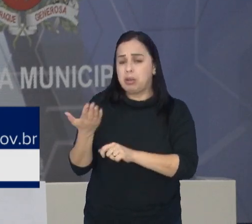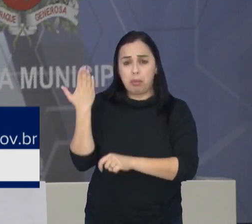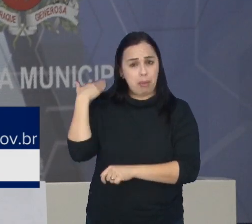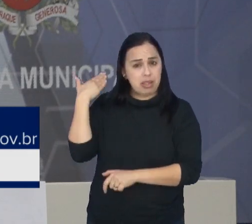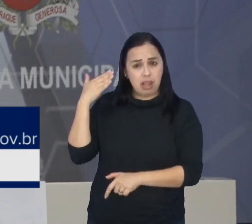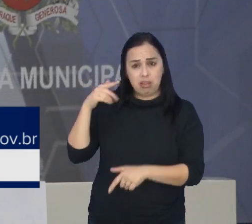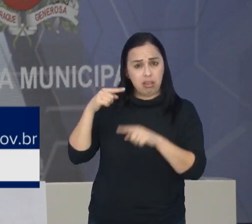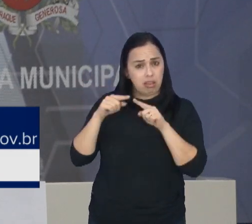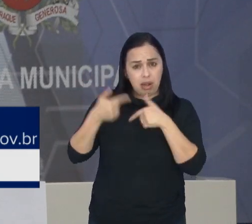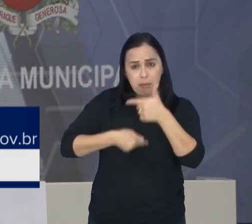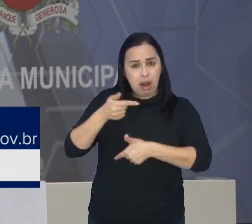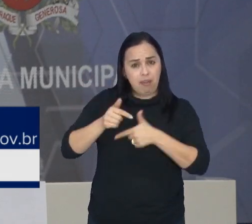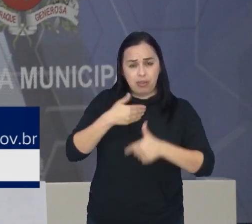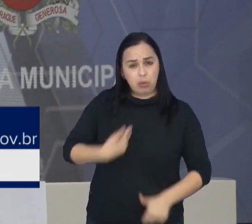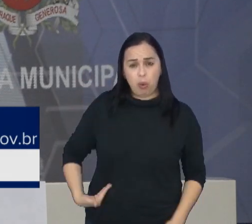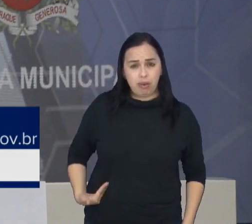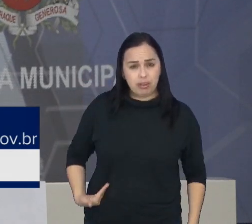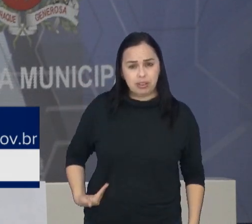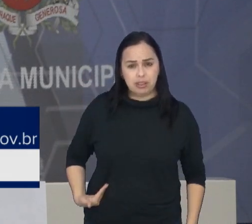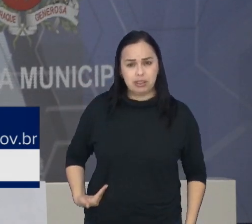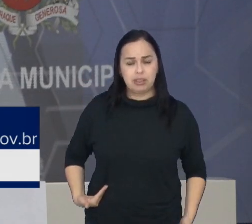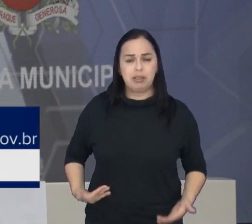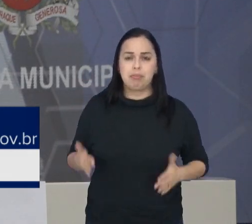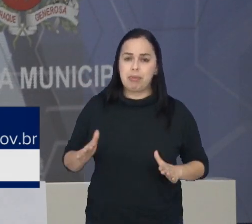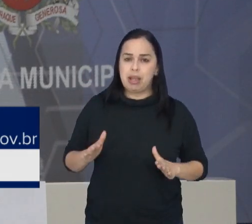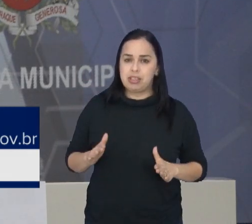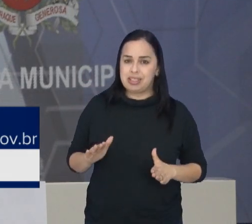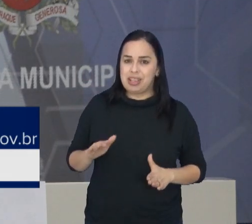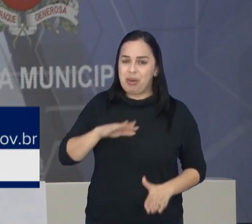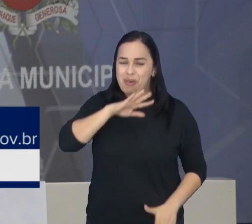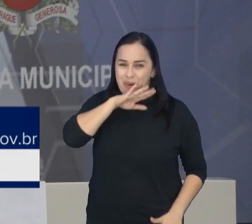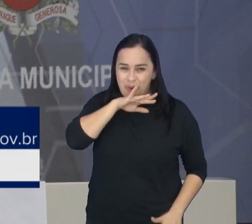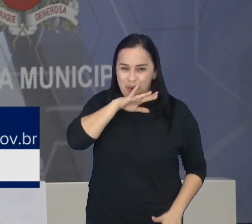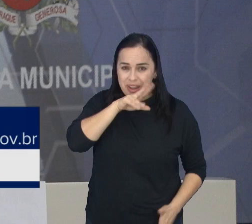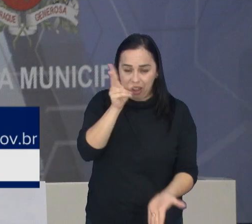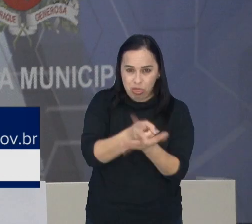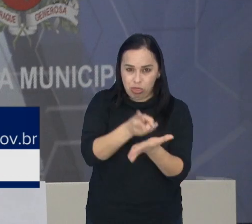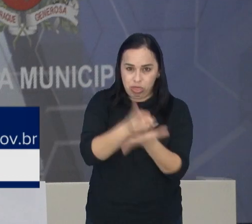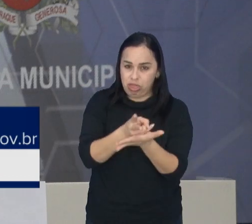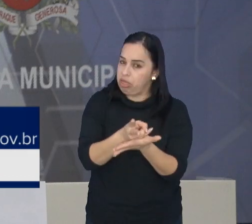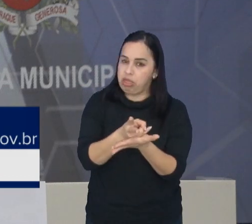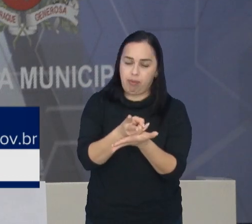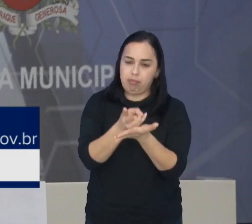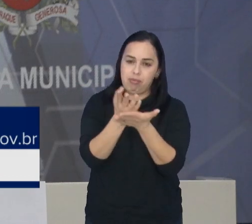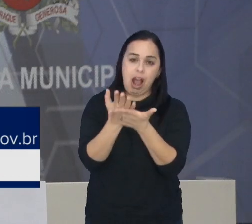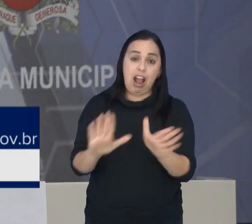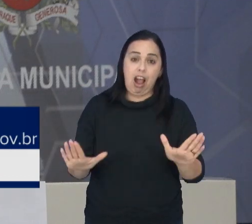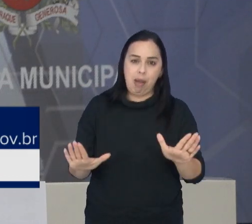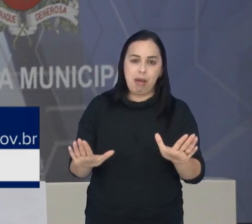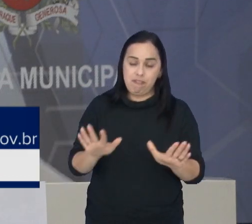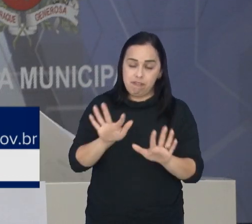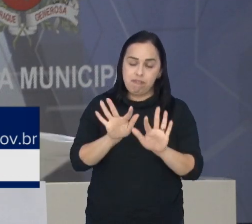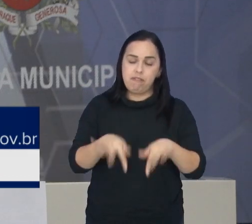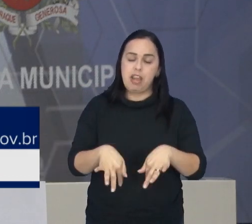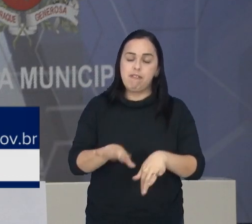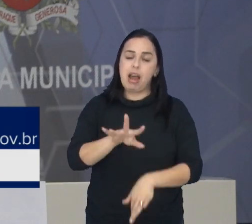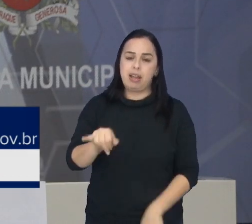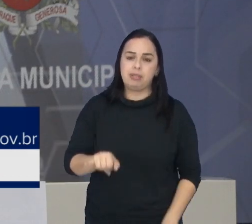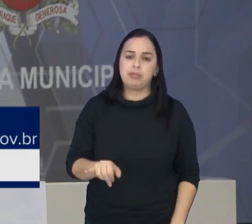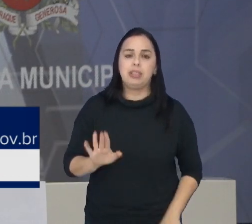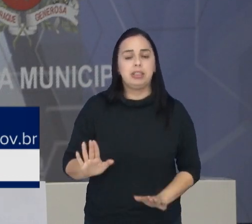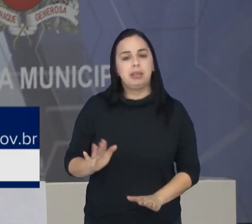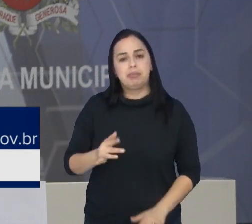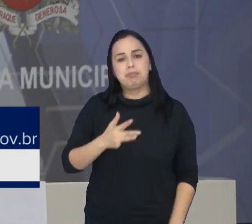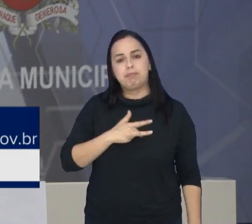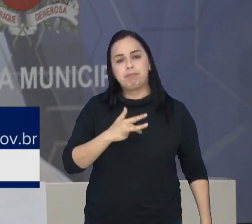servidor. Mas tudo que é ruim nesse mundo acaba, não há mal que persista, entendeu? Um dia isso vai ter fim. Então é uma pena